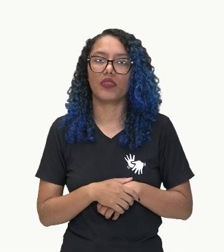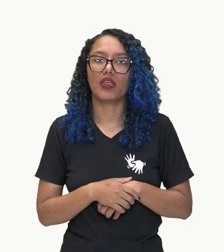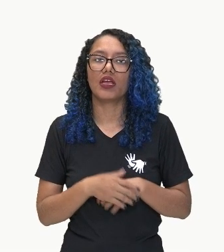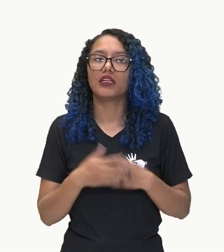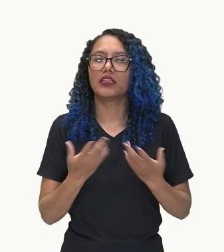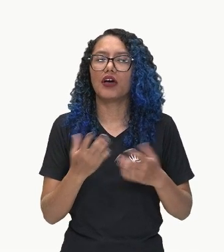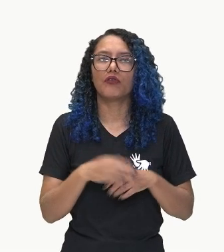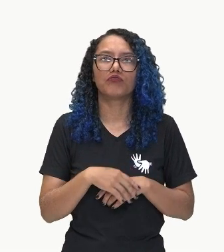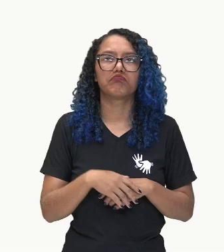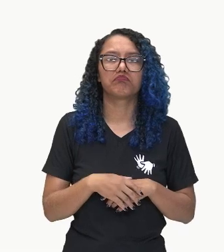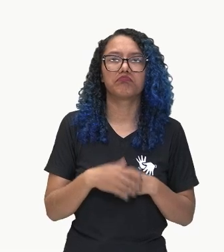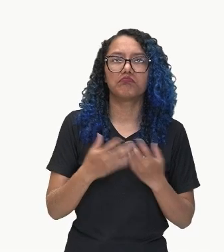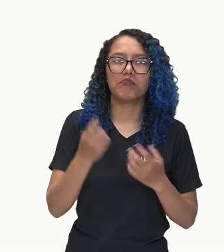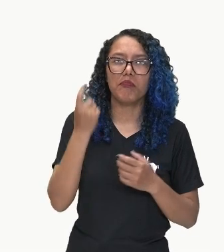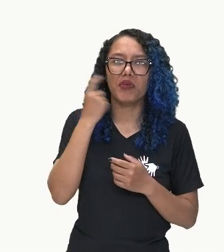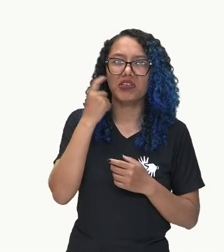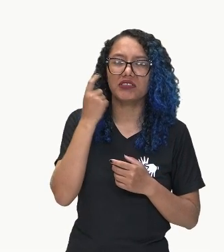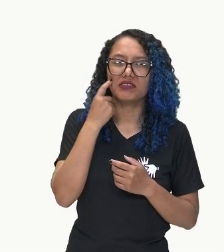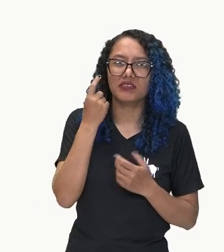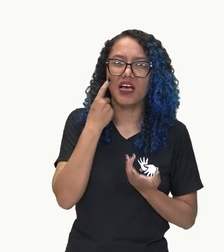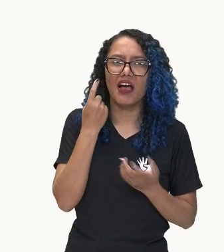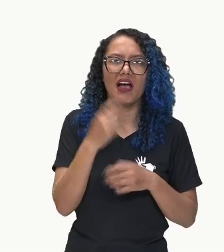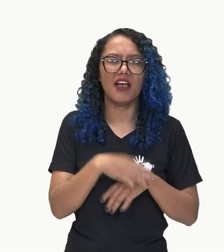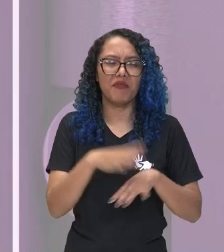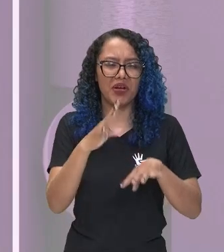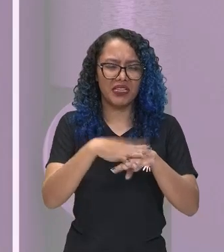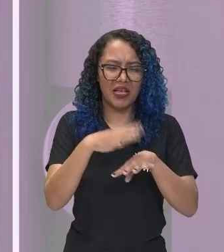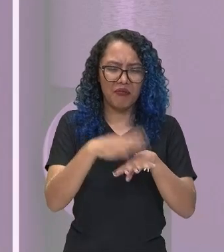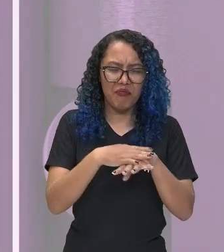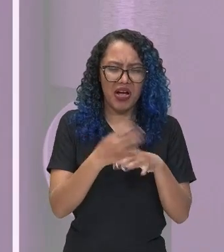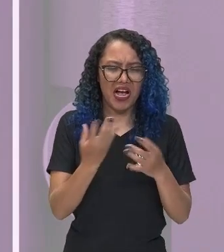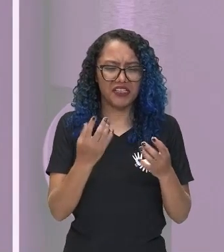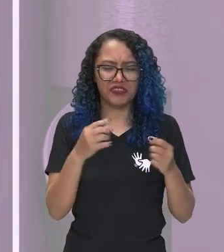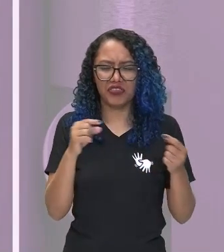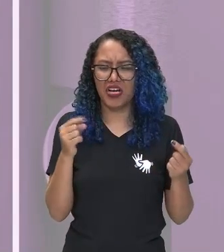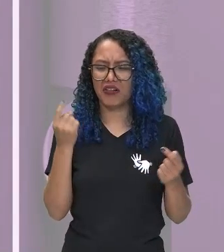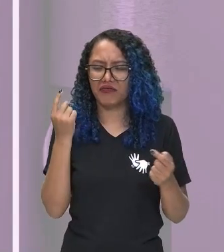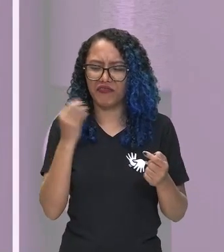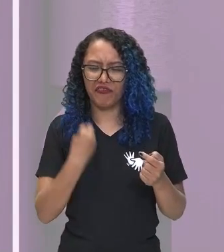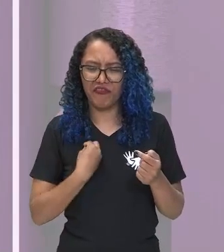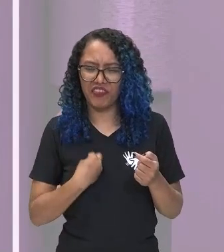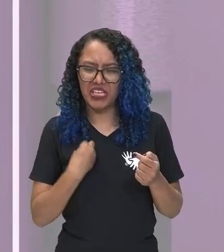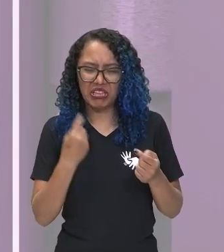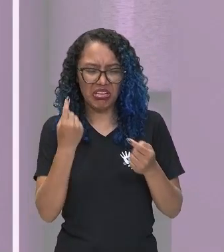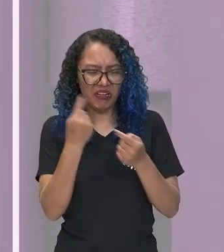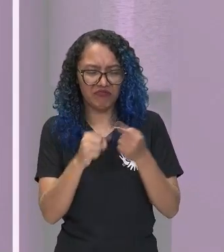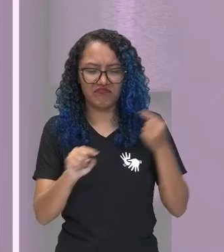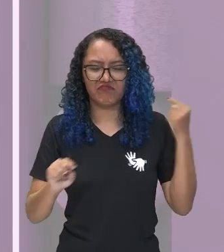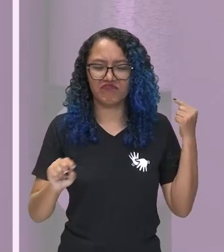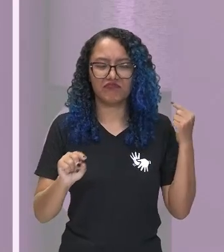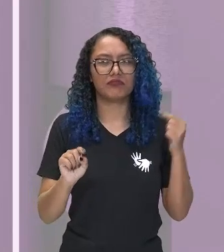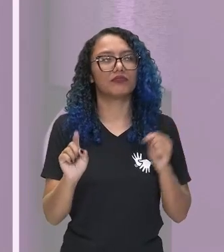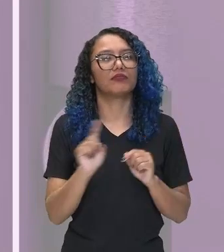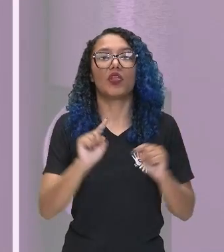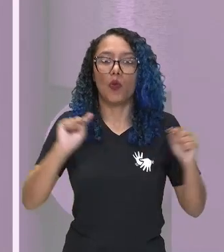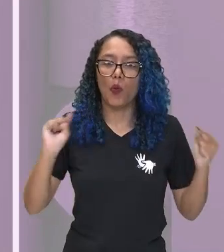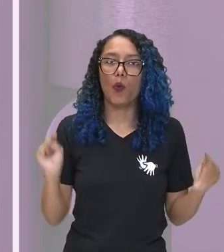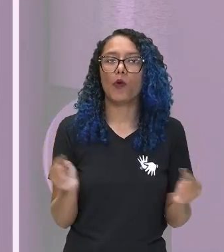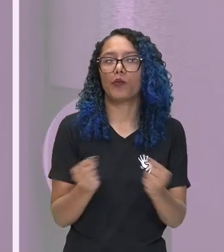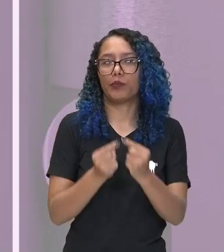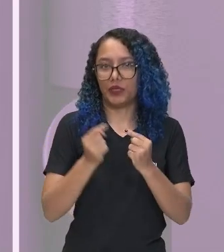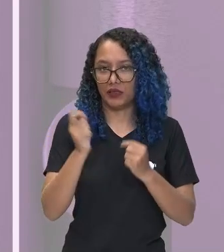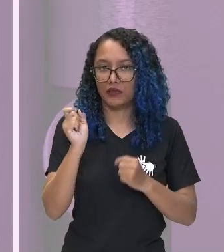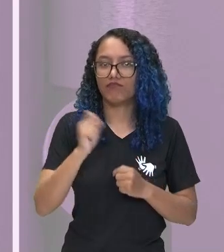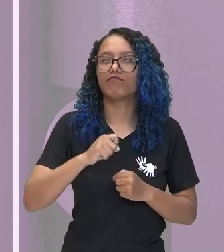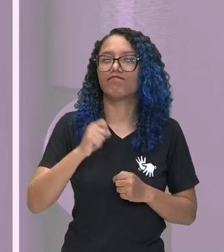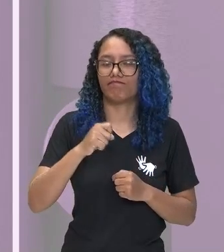está totalmente desalinhada com o nosso cotidiano. Não, a matemática ela não está em paralelo com o nosso cotidiano. Ela